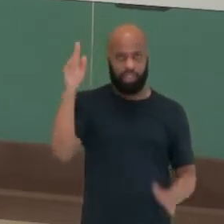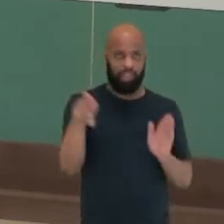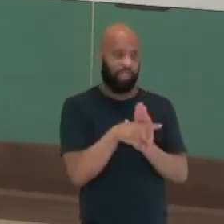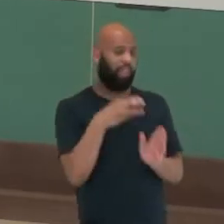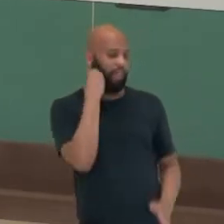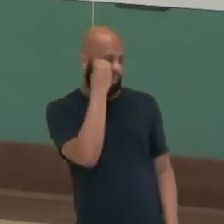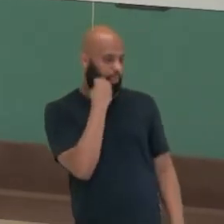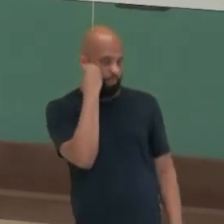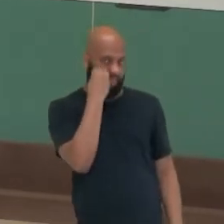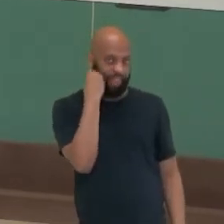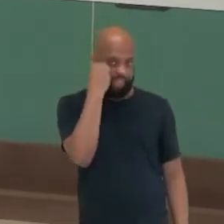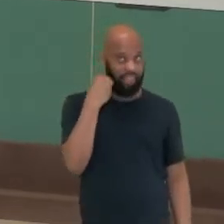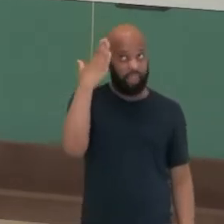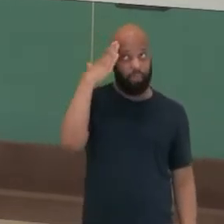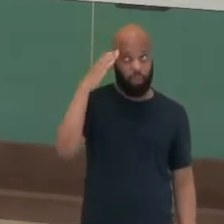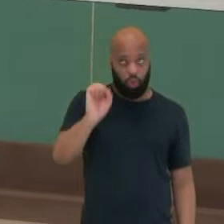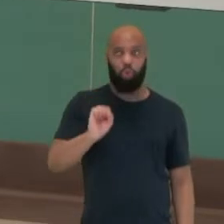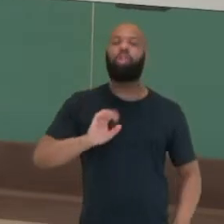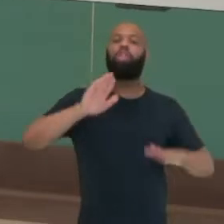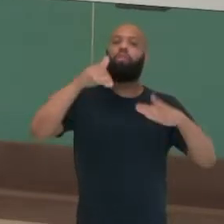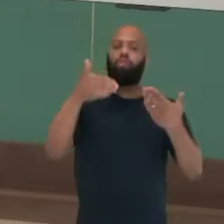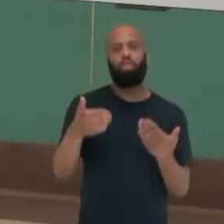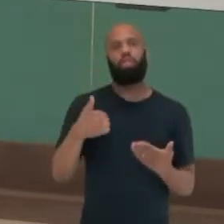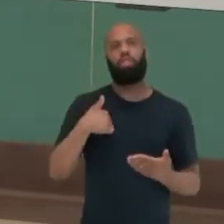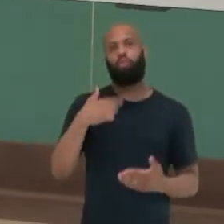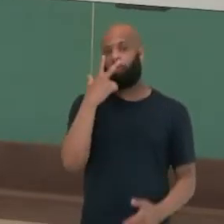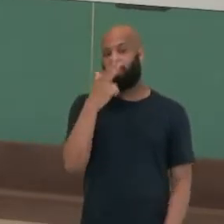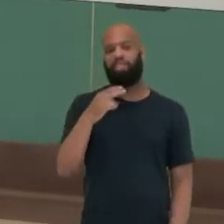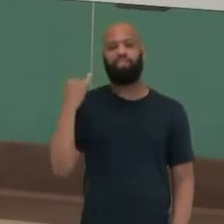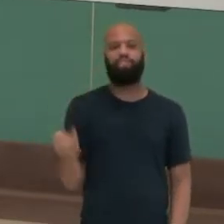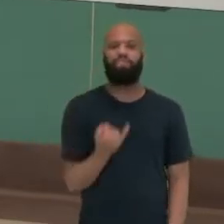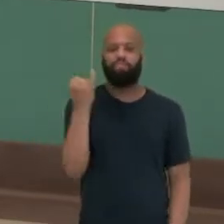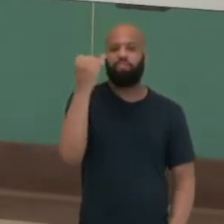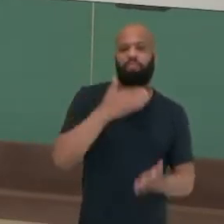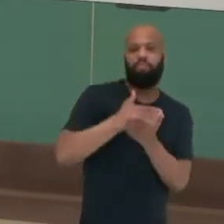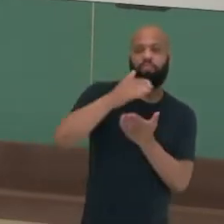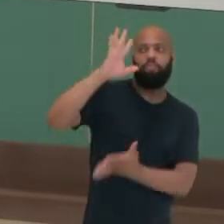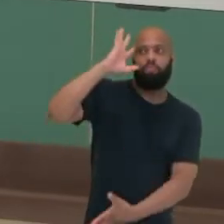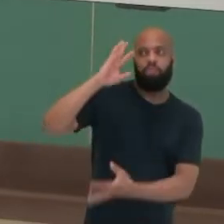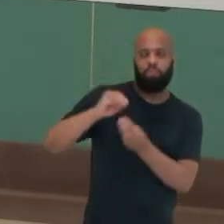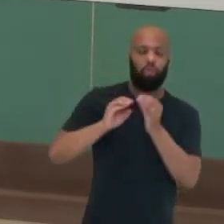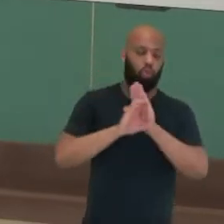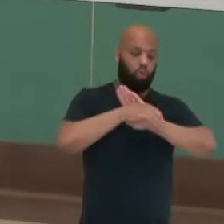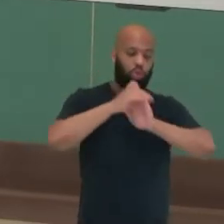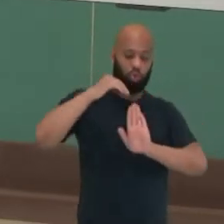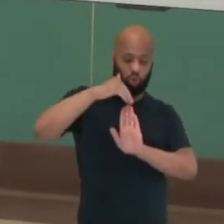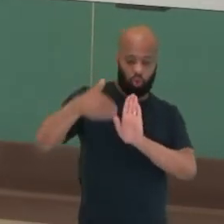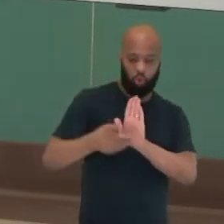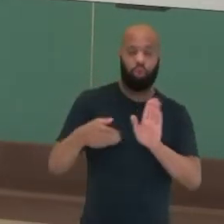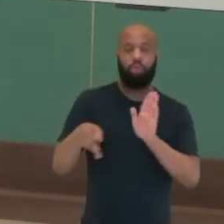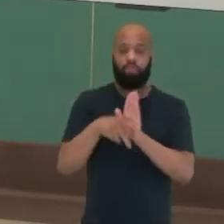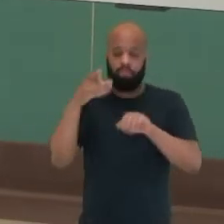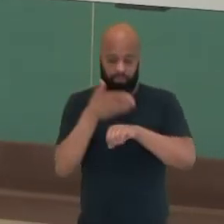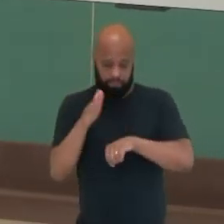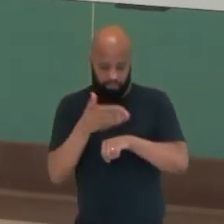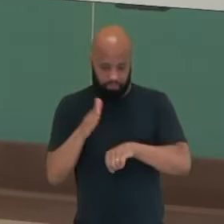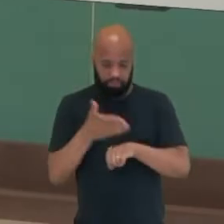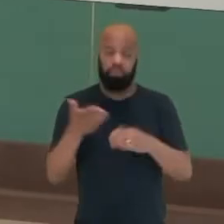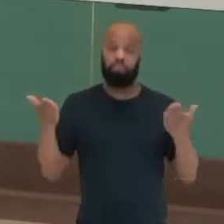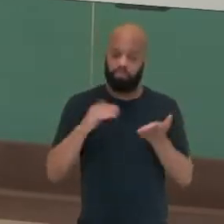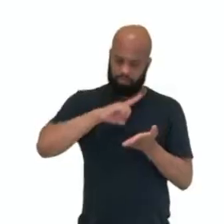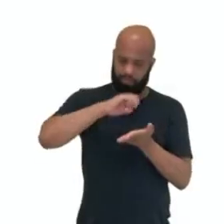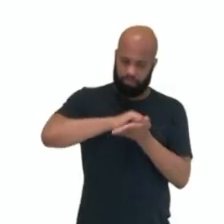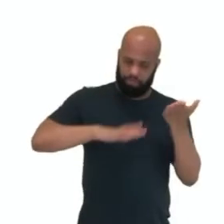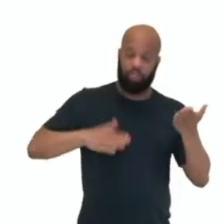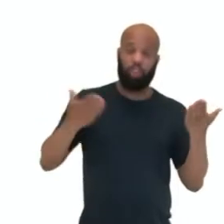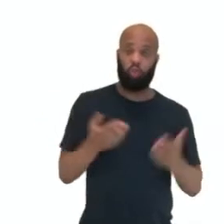de Thomas Hobbes, é legal a gente começar a entender estes conceitos todos na prática. Vamos para uma atividade. Então,